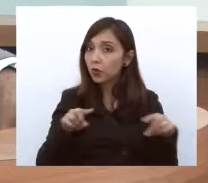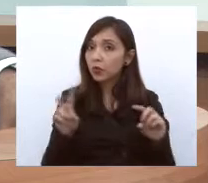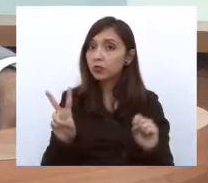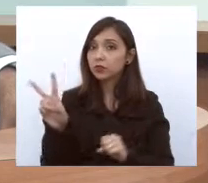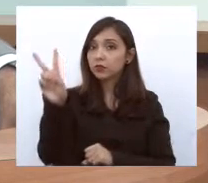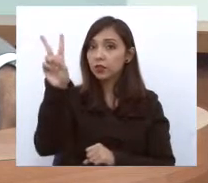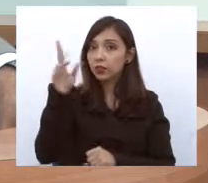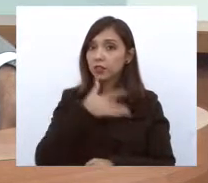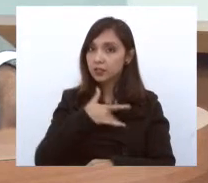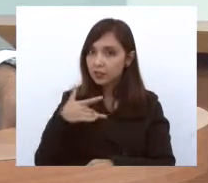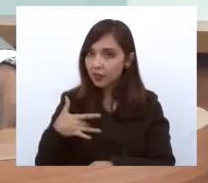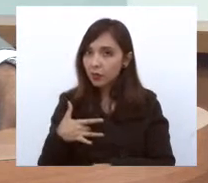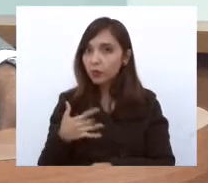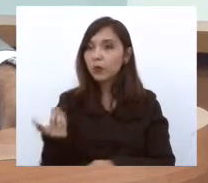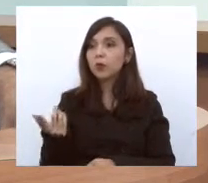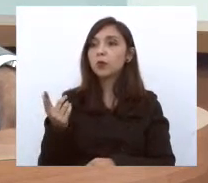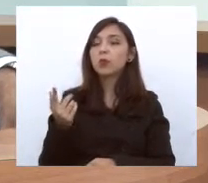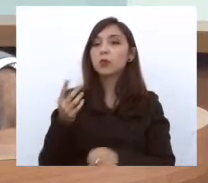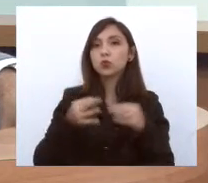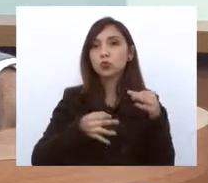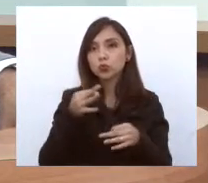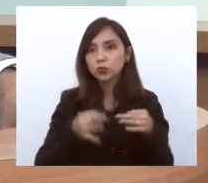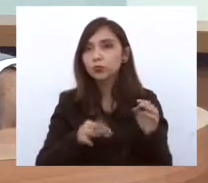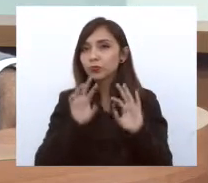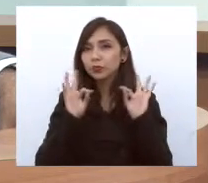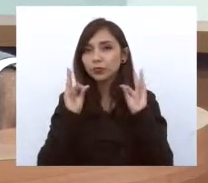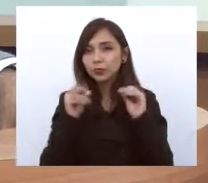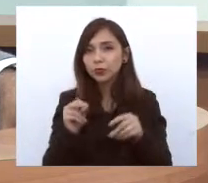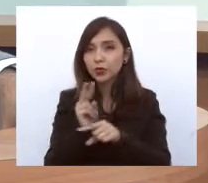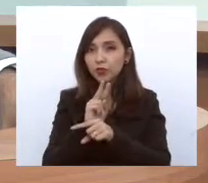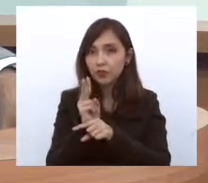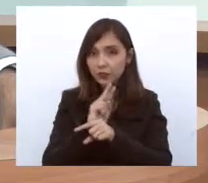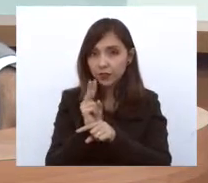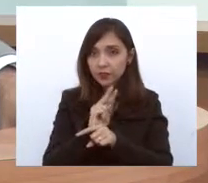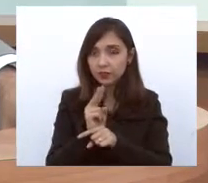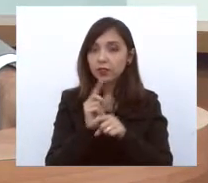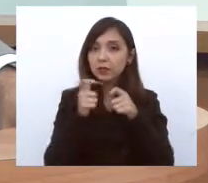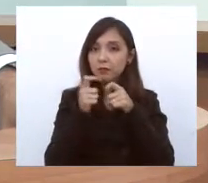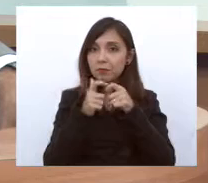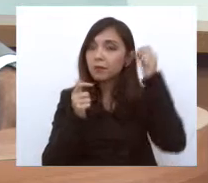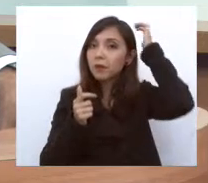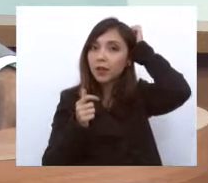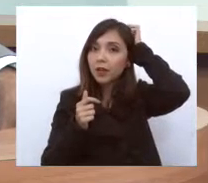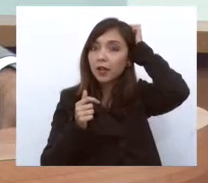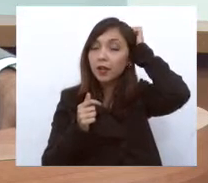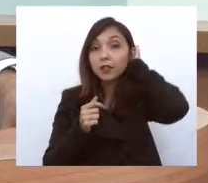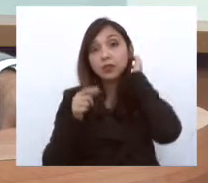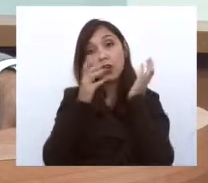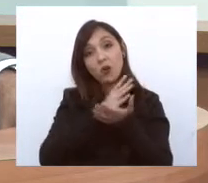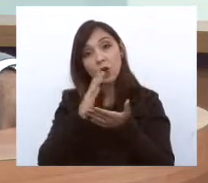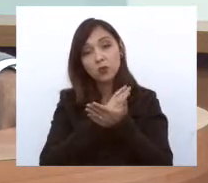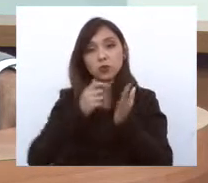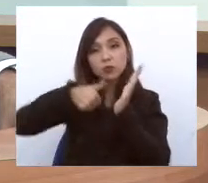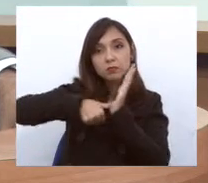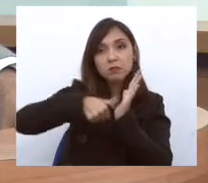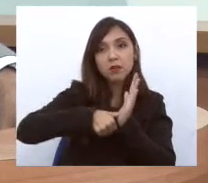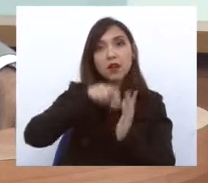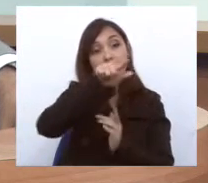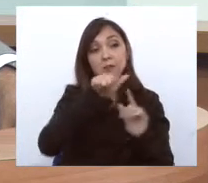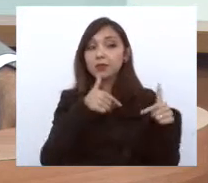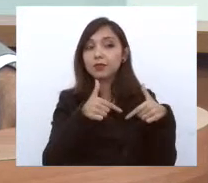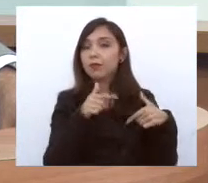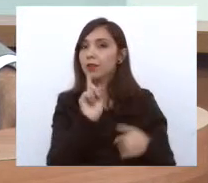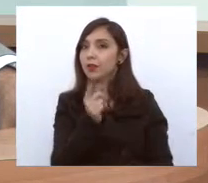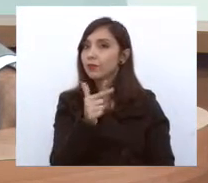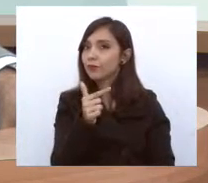valorizar a saúde, valorizar o jurídico, fiscalizar os médicos que estão marcando o ponto e não estão